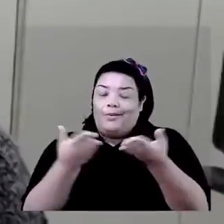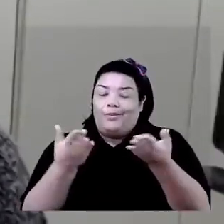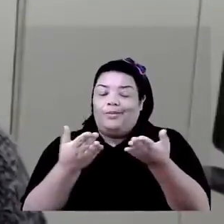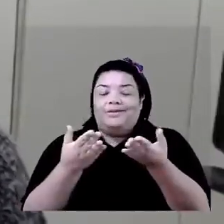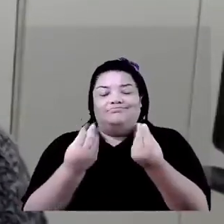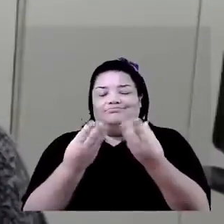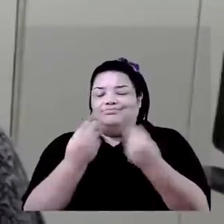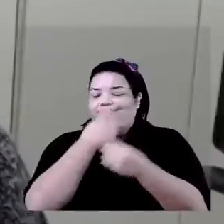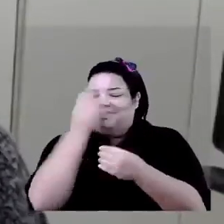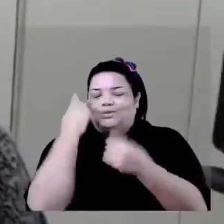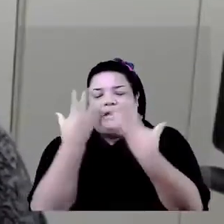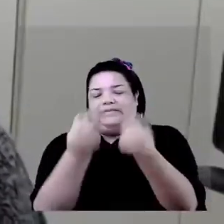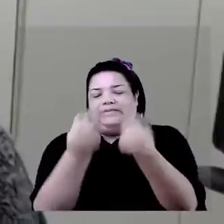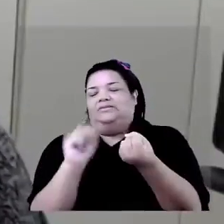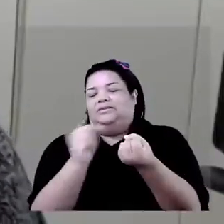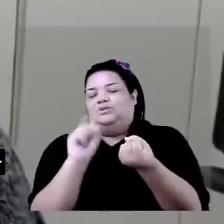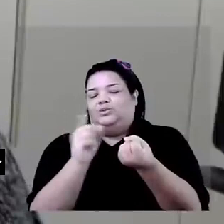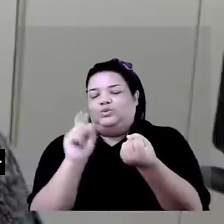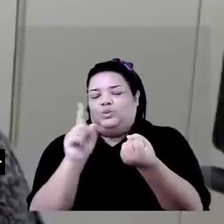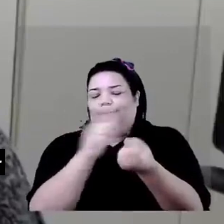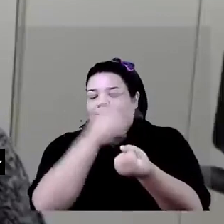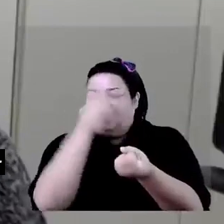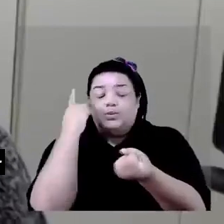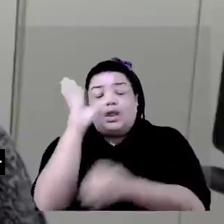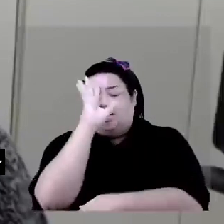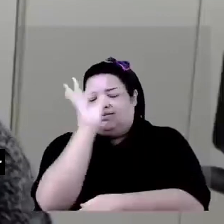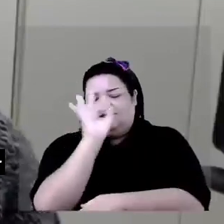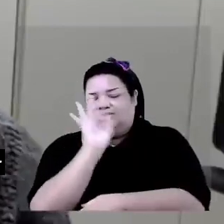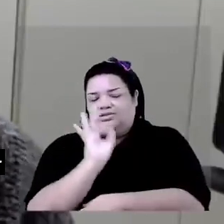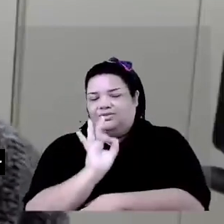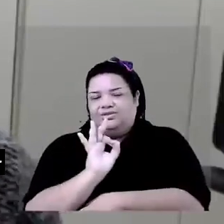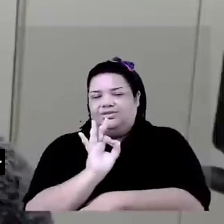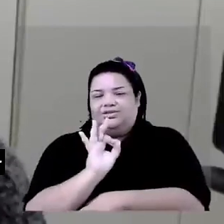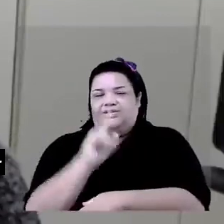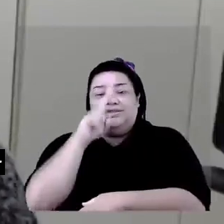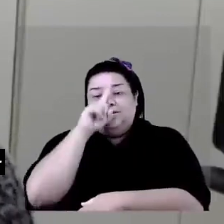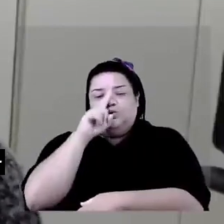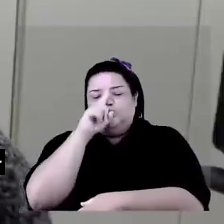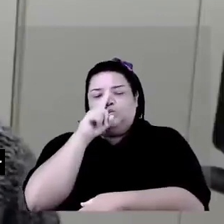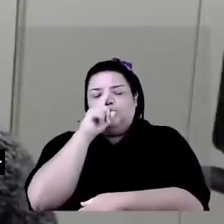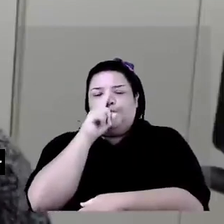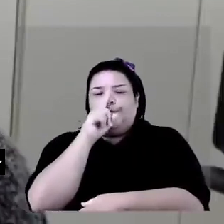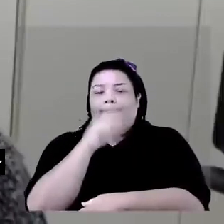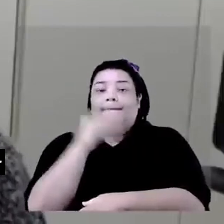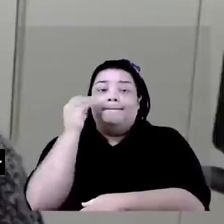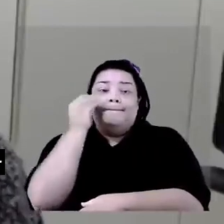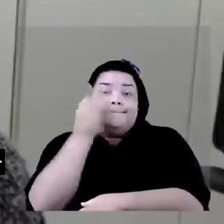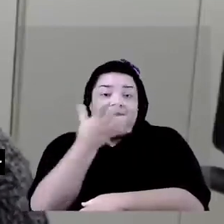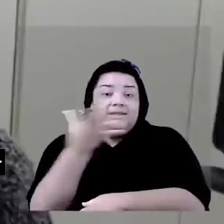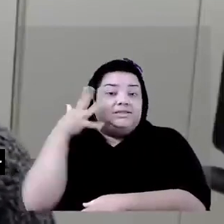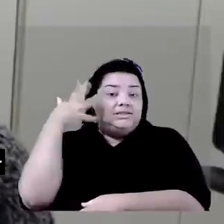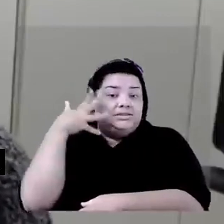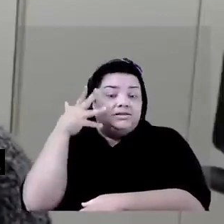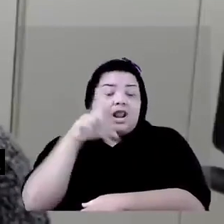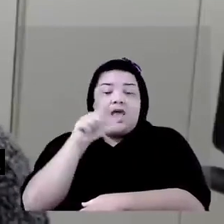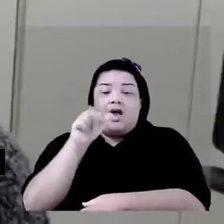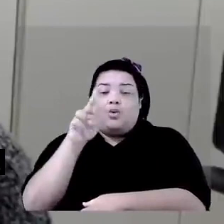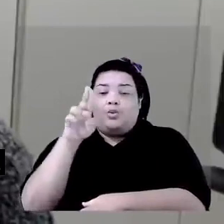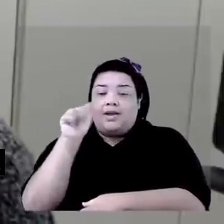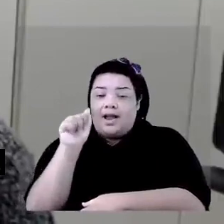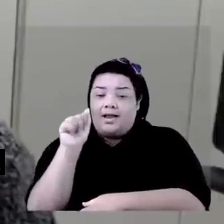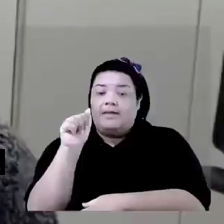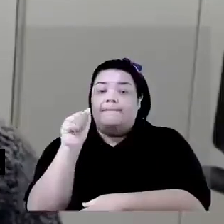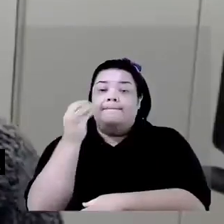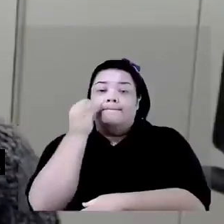pessoas ainda não entenderam a gravidade da questão e essa apresentação da Laura, eu acho que ela agrega muito nesse sentido, assim, de demonstrar